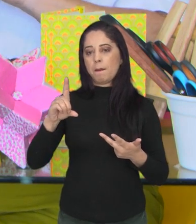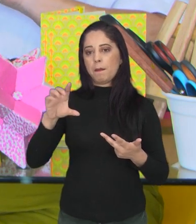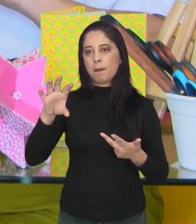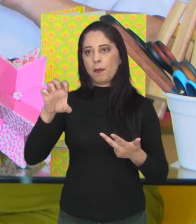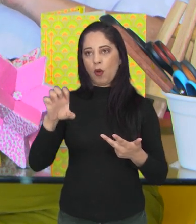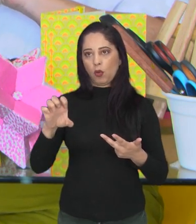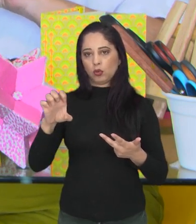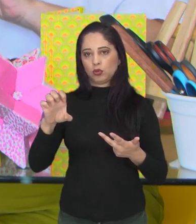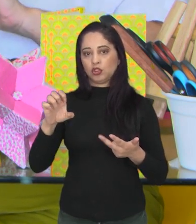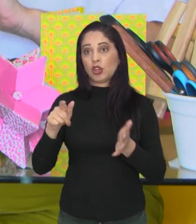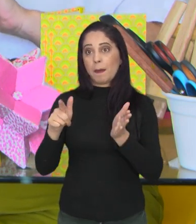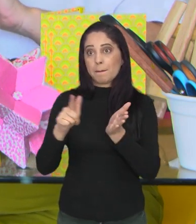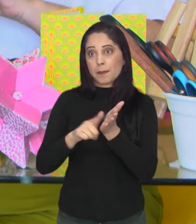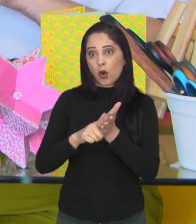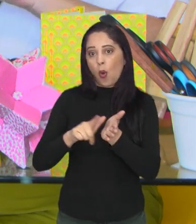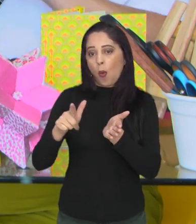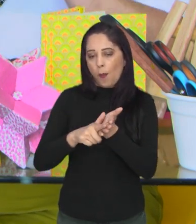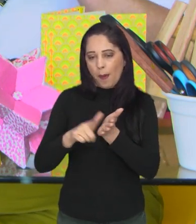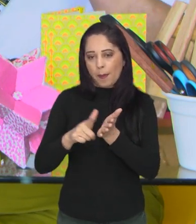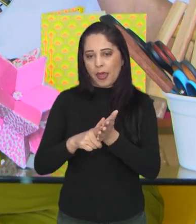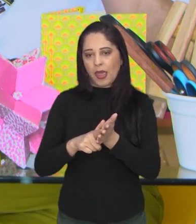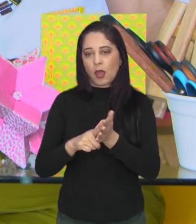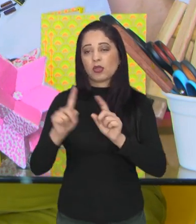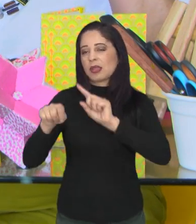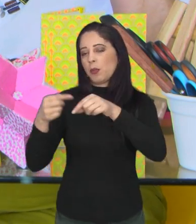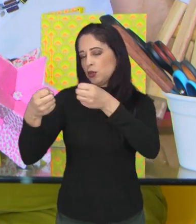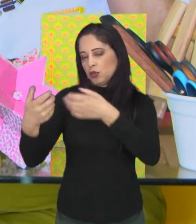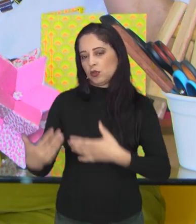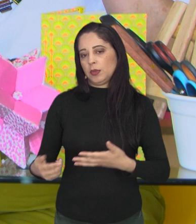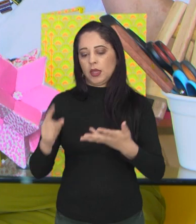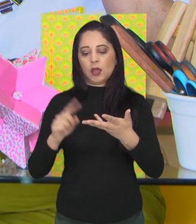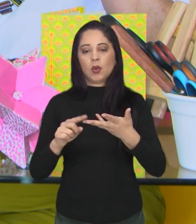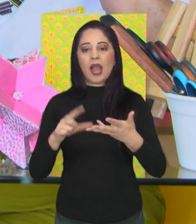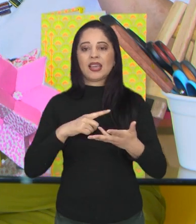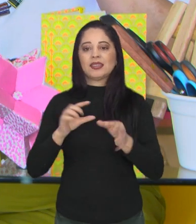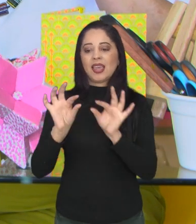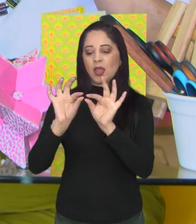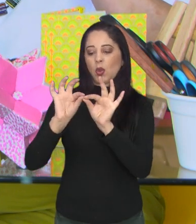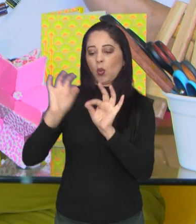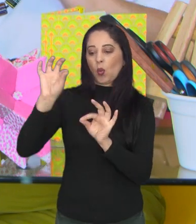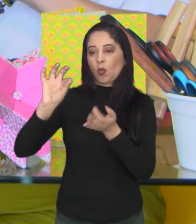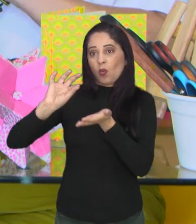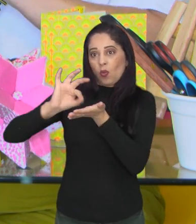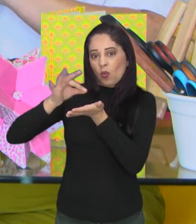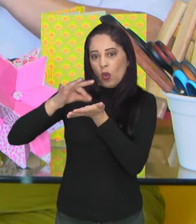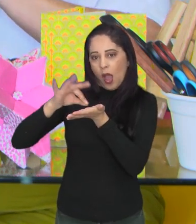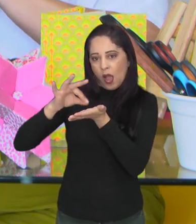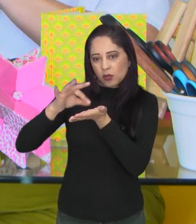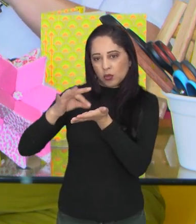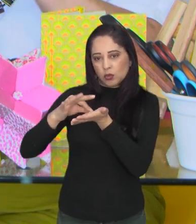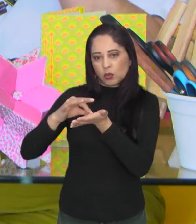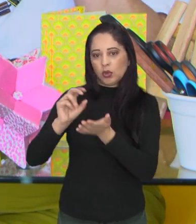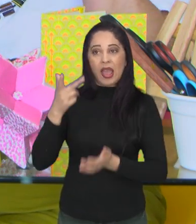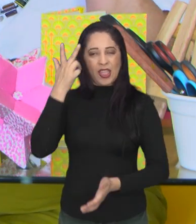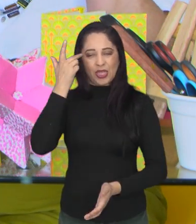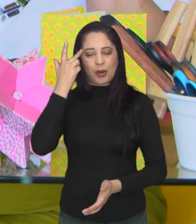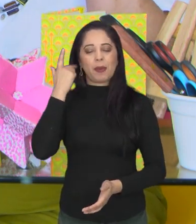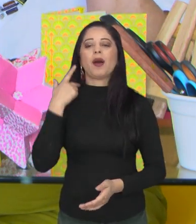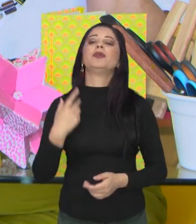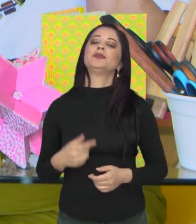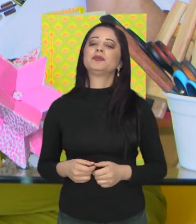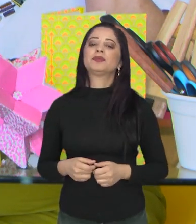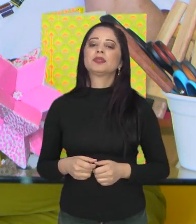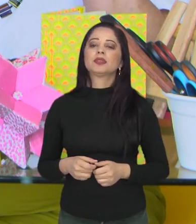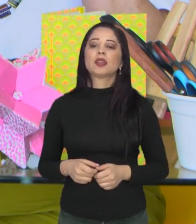Furação dos papéis que já tem marcado que eu vou explicar uma agulha né agulha normal que possa ser utilizada